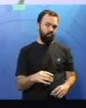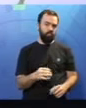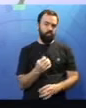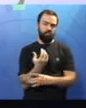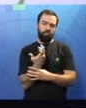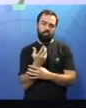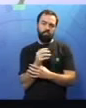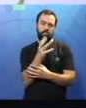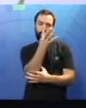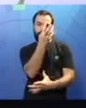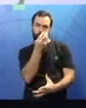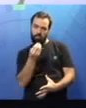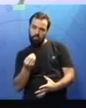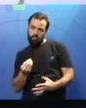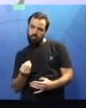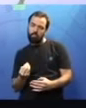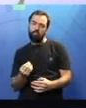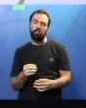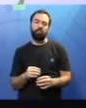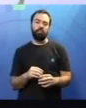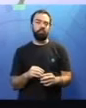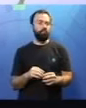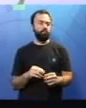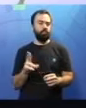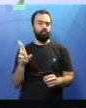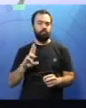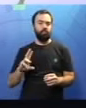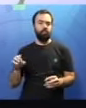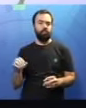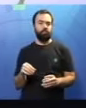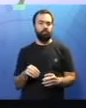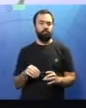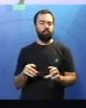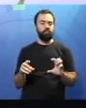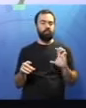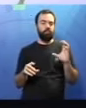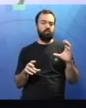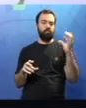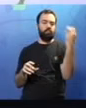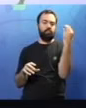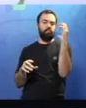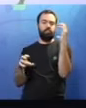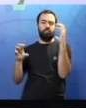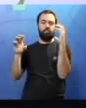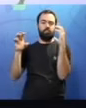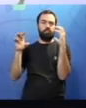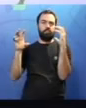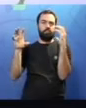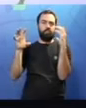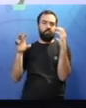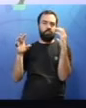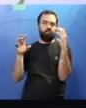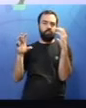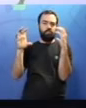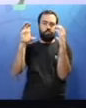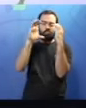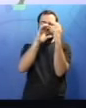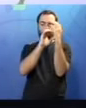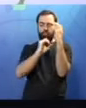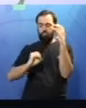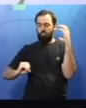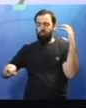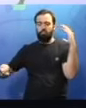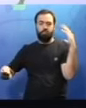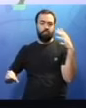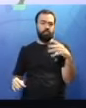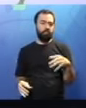é absorvida e utilizada através da fotossíntese. Então, ela é fonte de vida. E depois chegando até os nossos